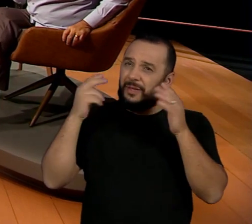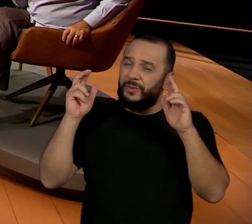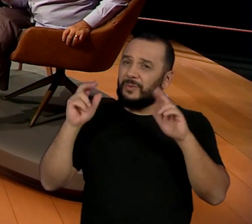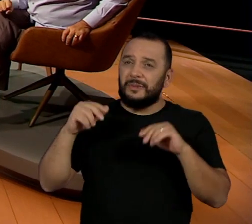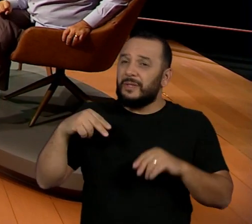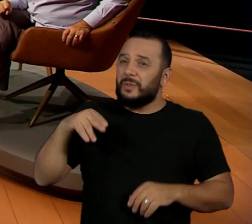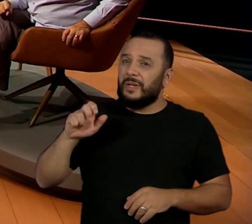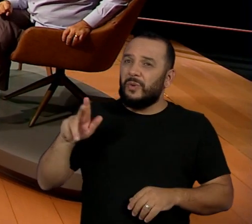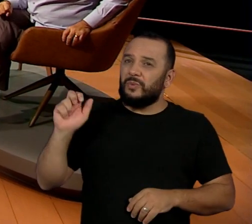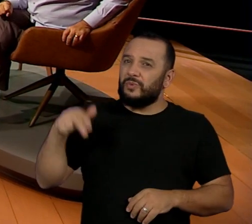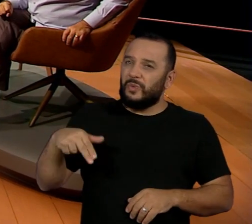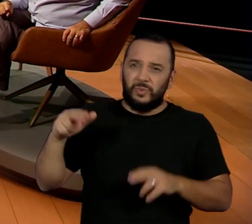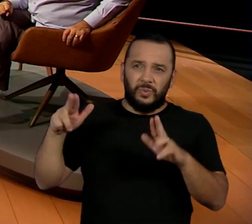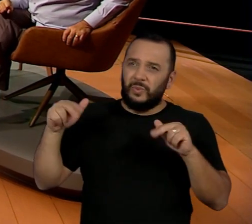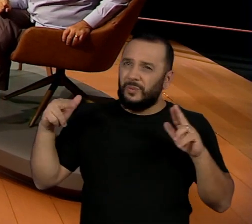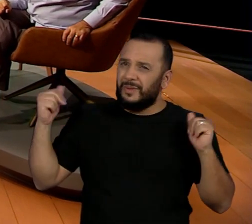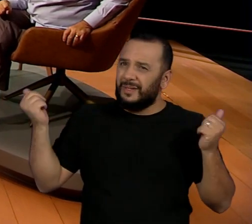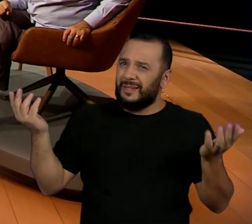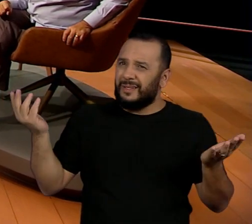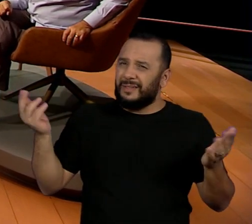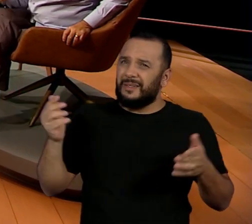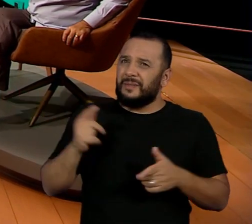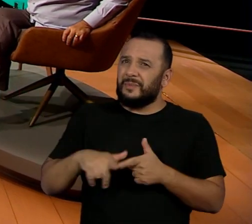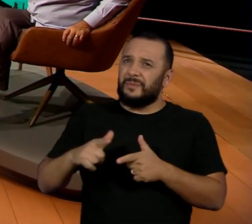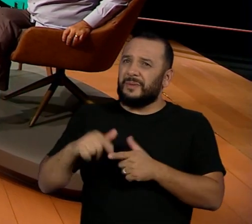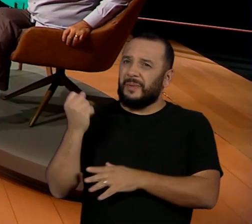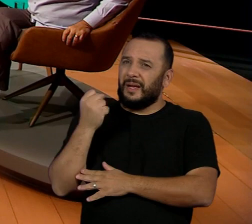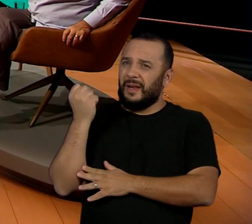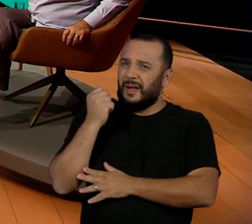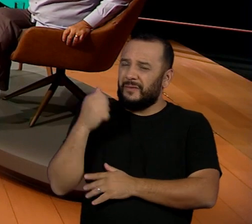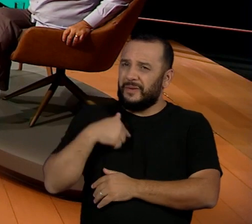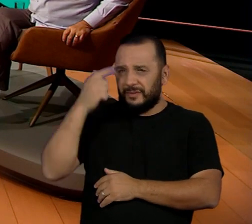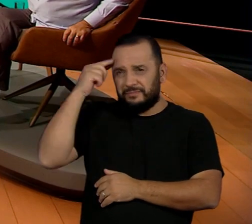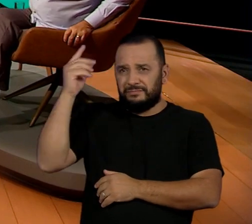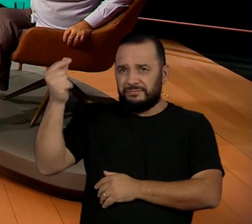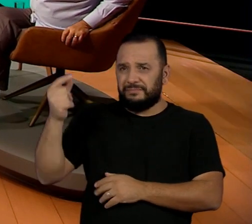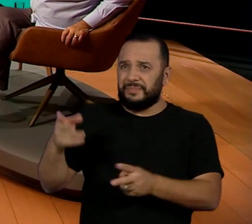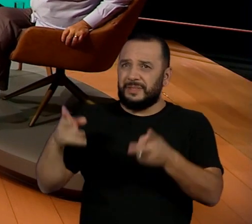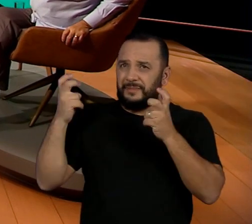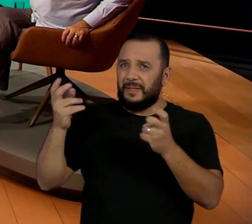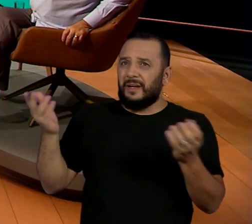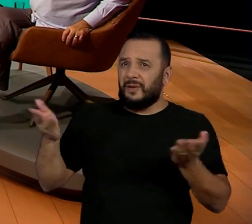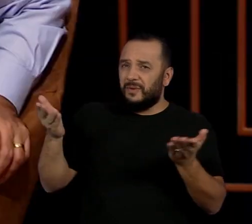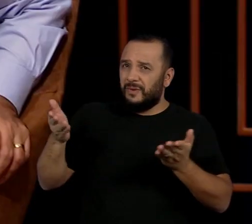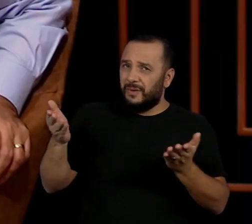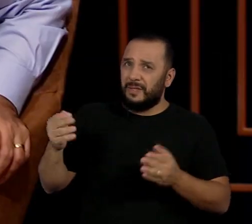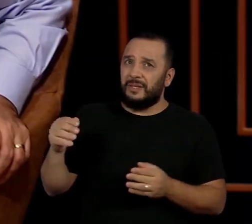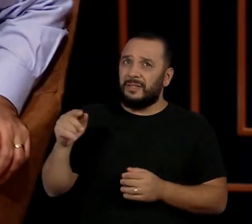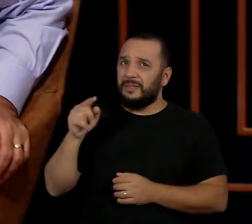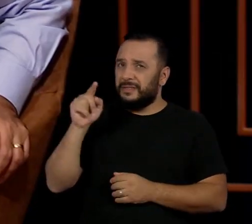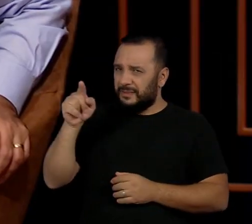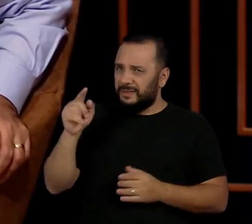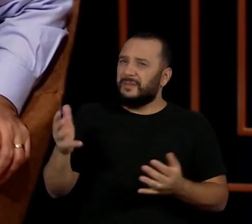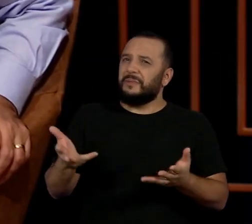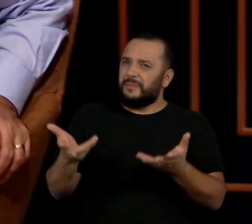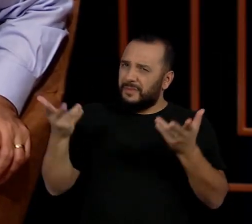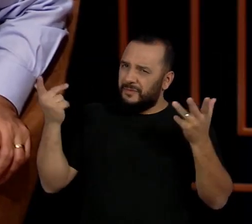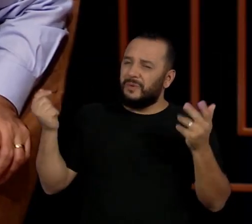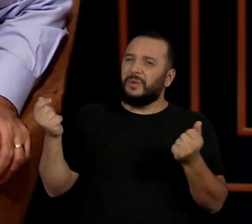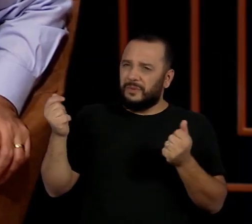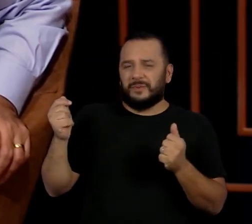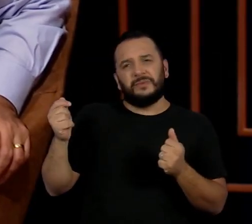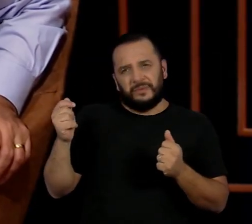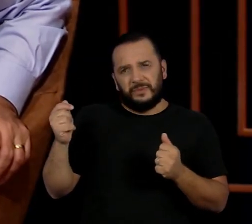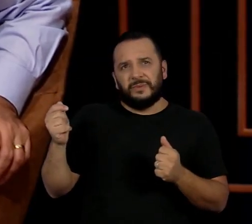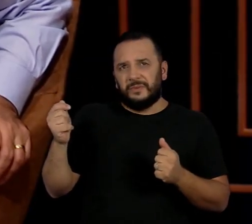Nelson Rodrigues no teatro. Olha que grave isso que eu estou falando, que eu mesmo me toquei agora. Isso foi fantástico, né? Eram quadros